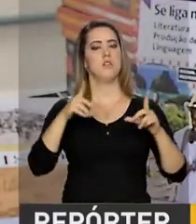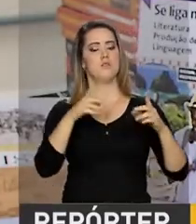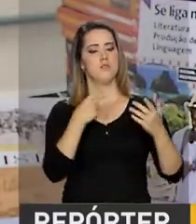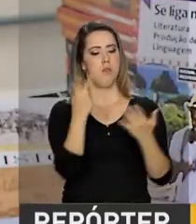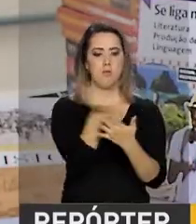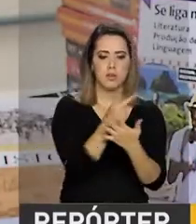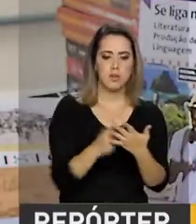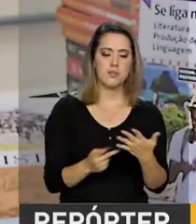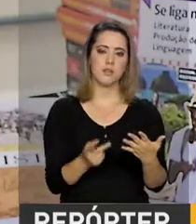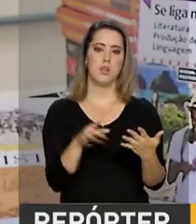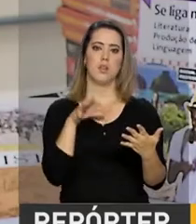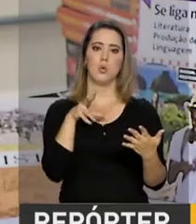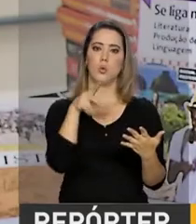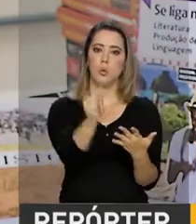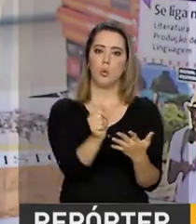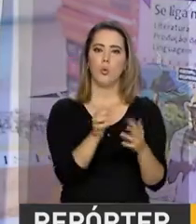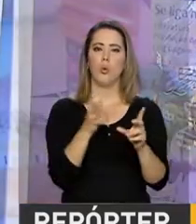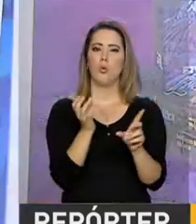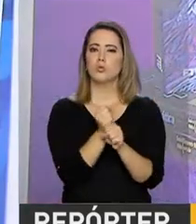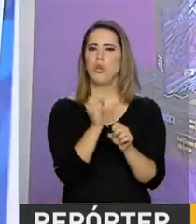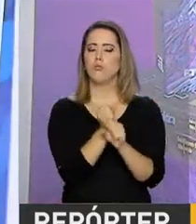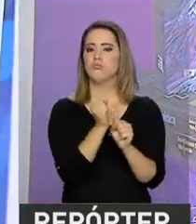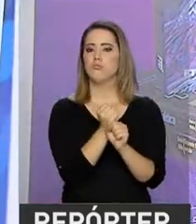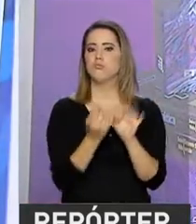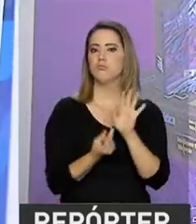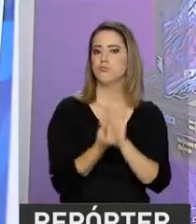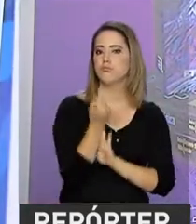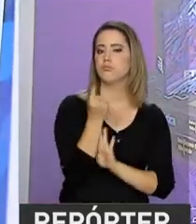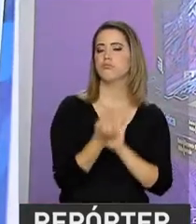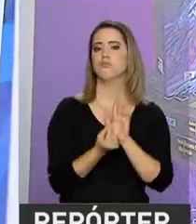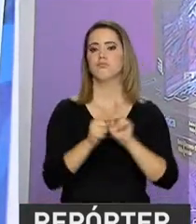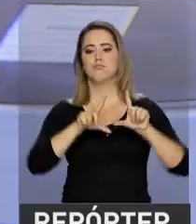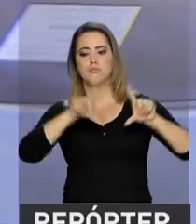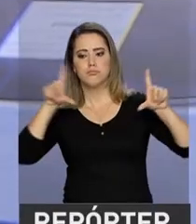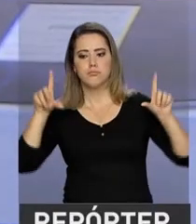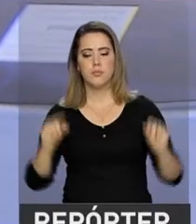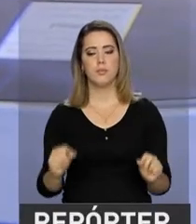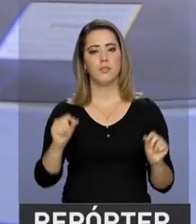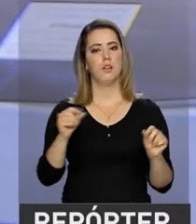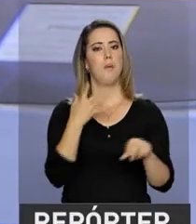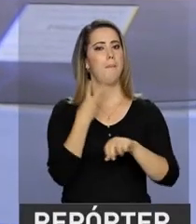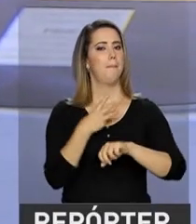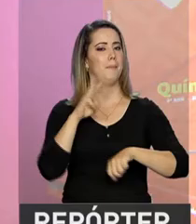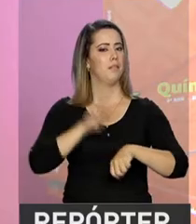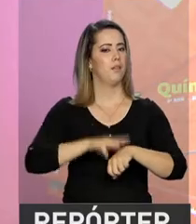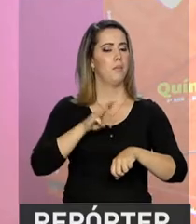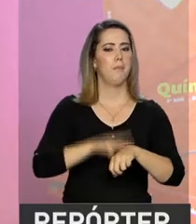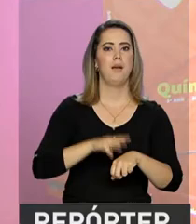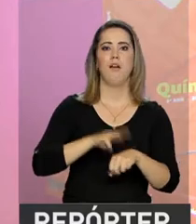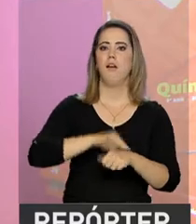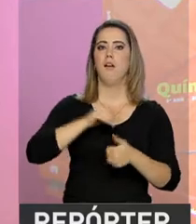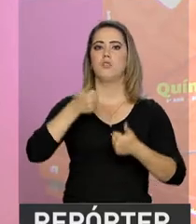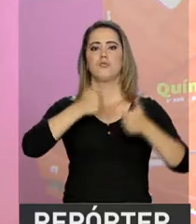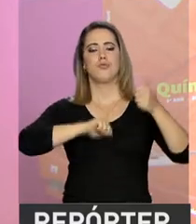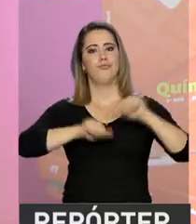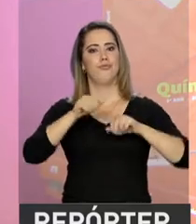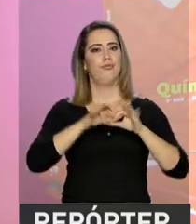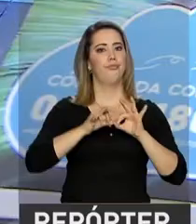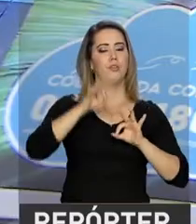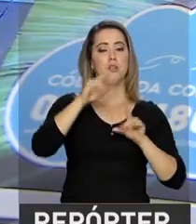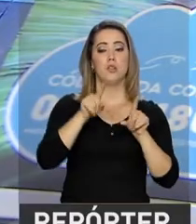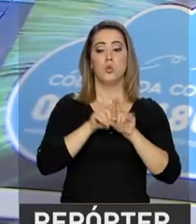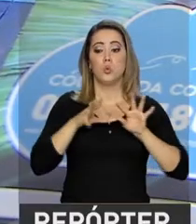vai ter todos os os cálculos né as fórmulas matemáticas hans as fórmulas de física de quem enfim ele tem